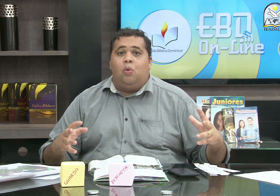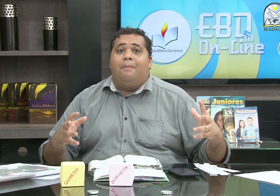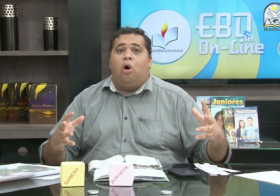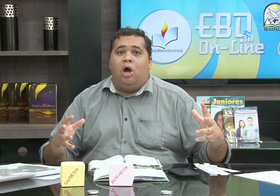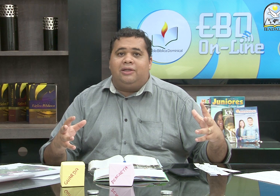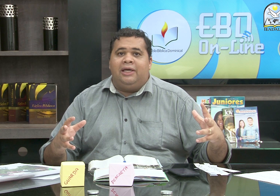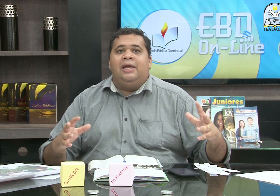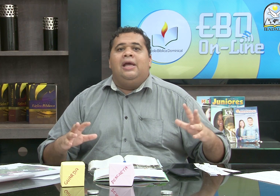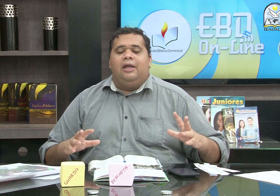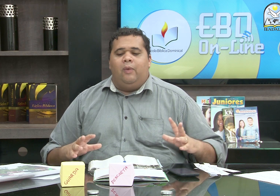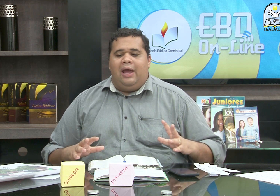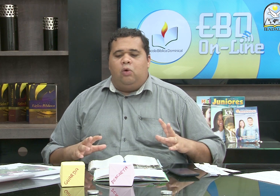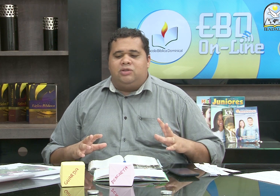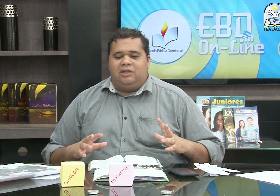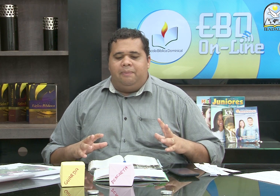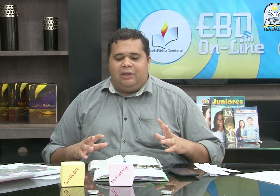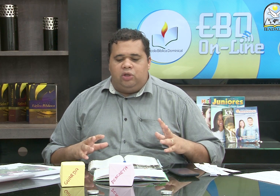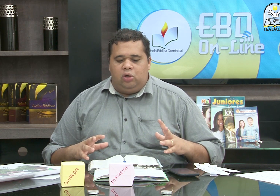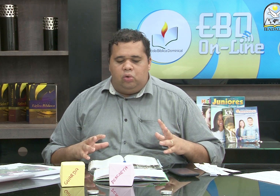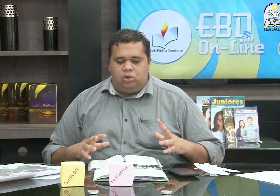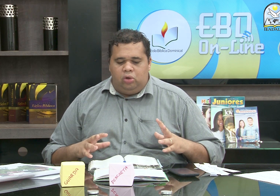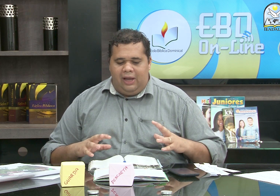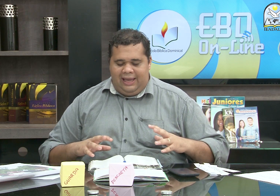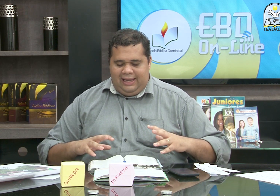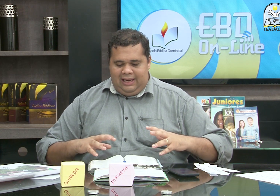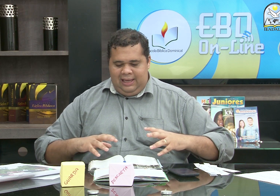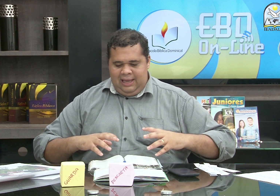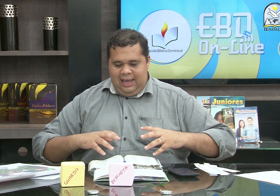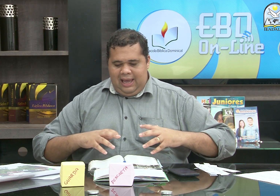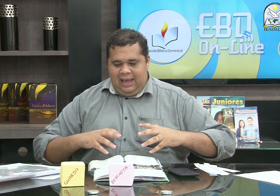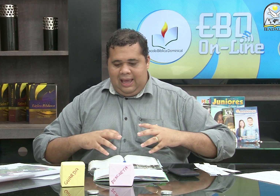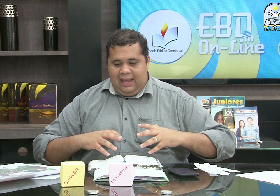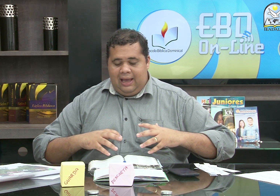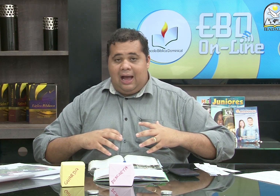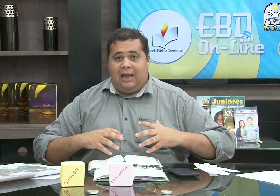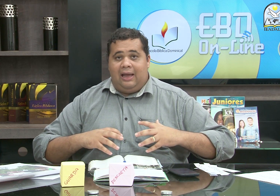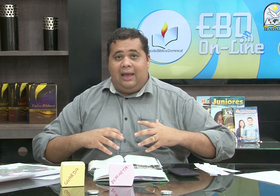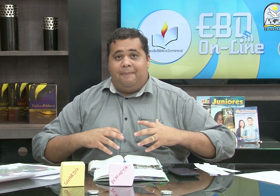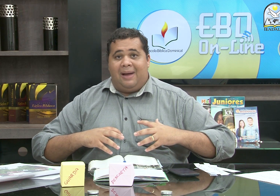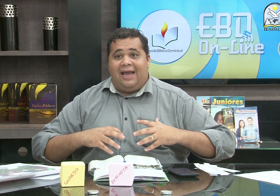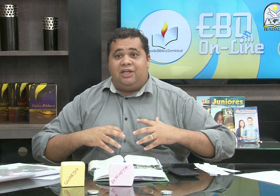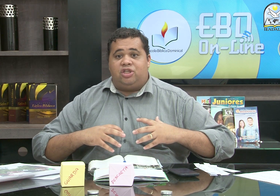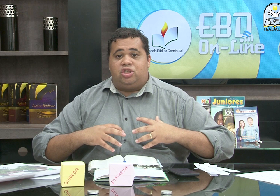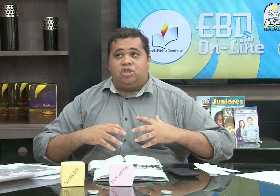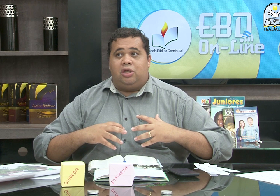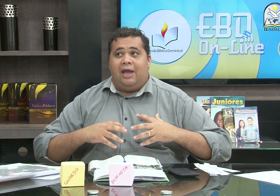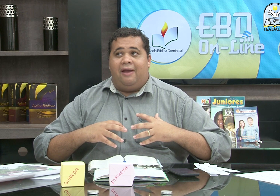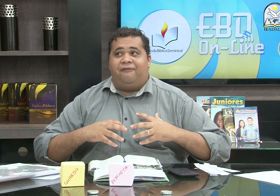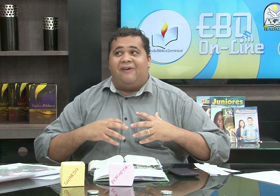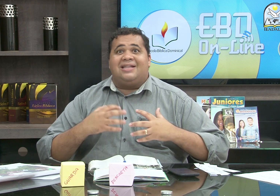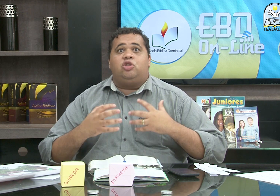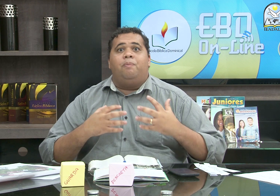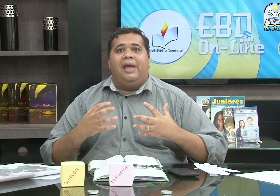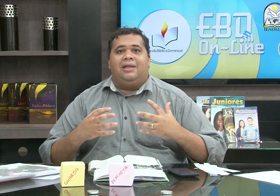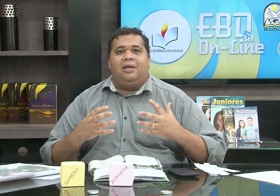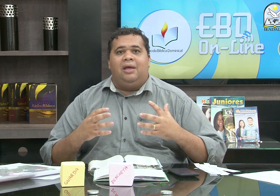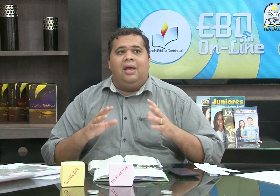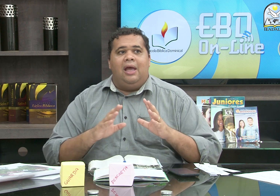existe uma morte não é o sentimento de luto ele eh e é mais eh